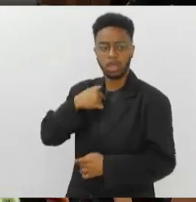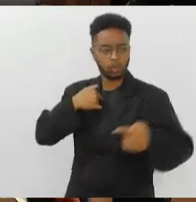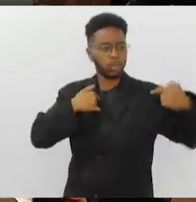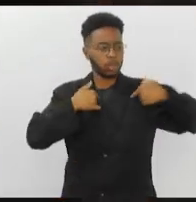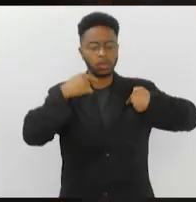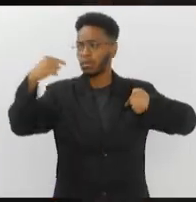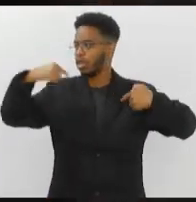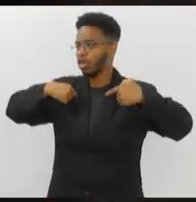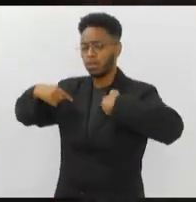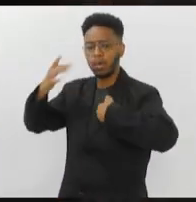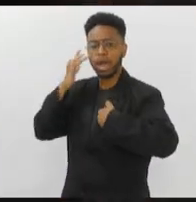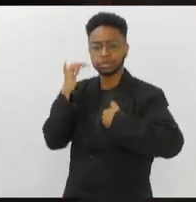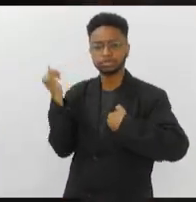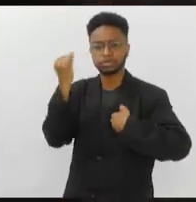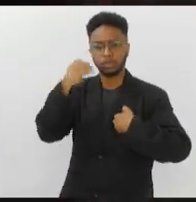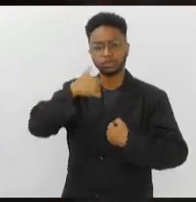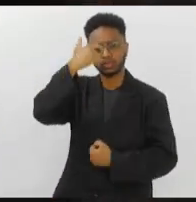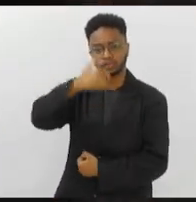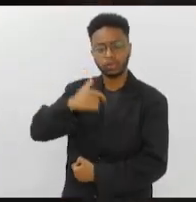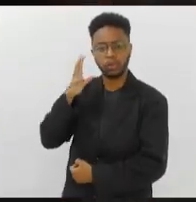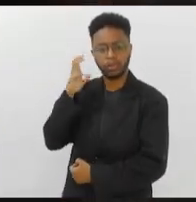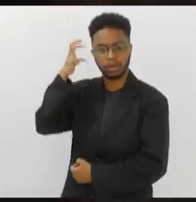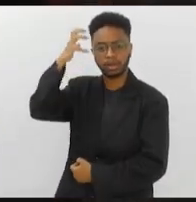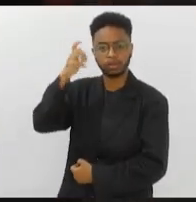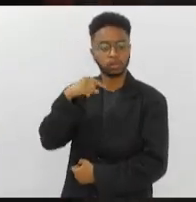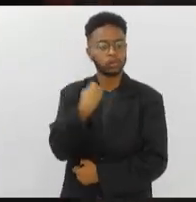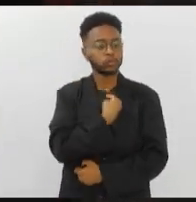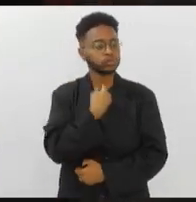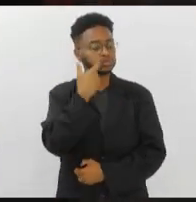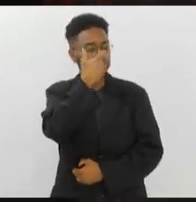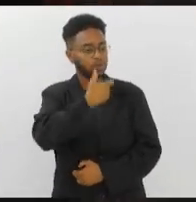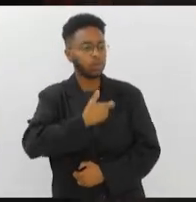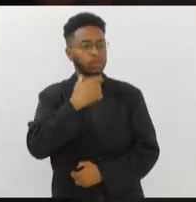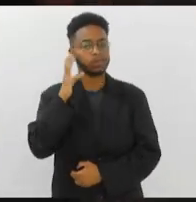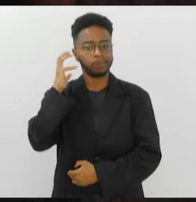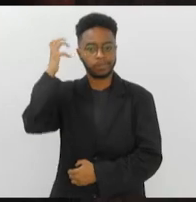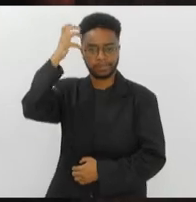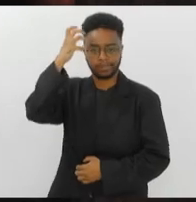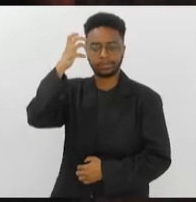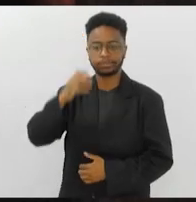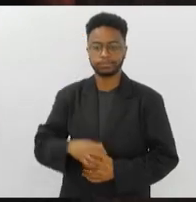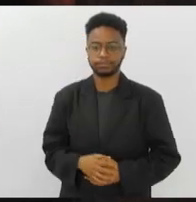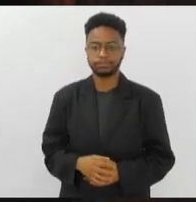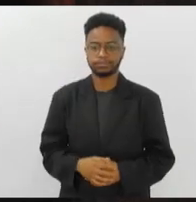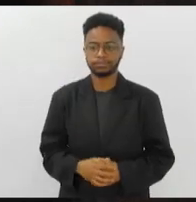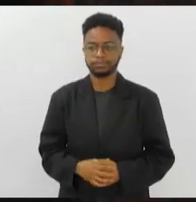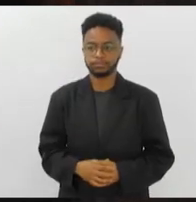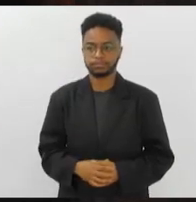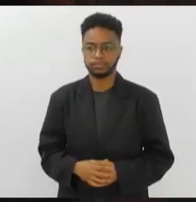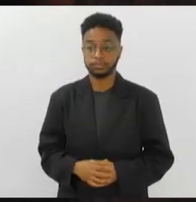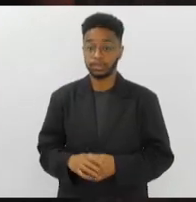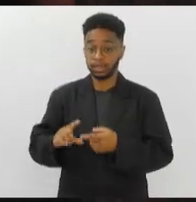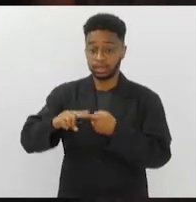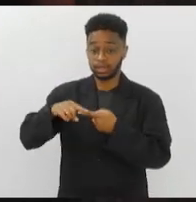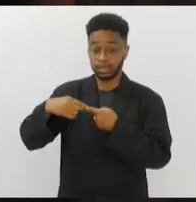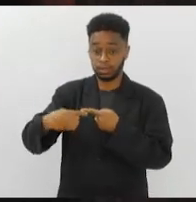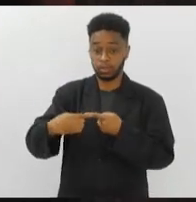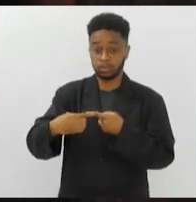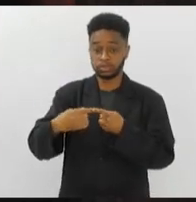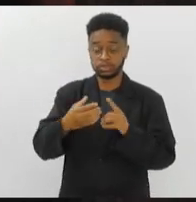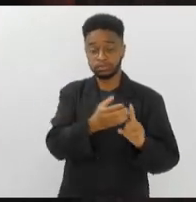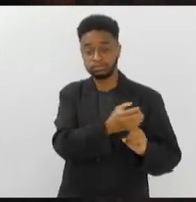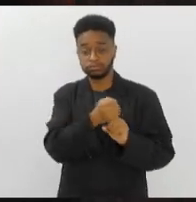Eu me importei. Eu sou Marielle. Nós somos Marielle. Nós somos Marielle. Depois levaram os